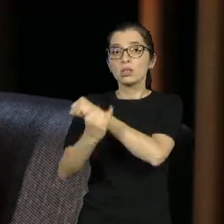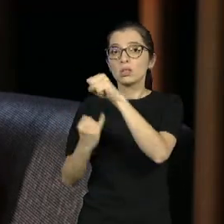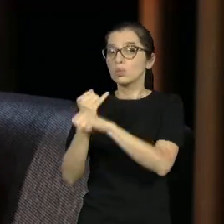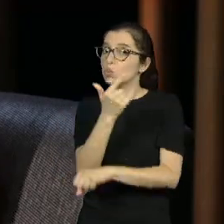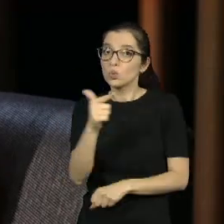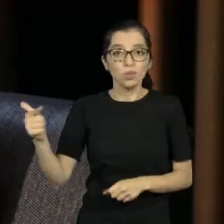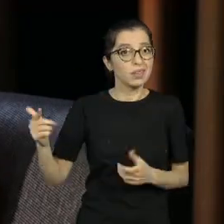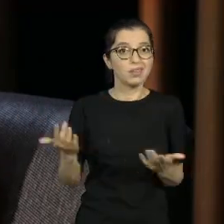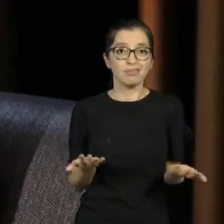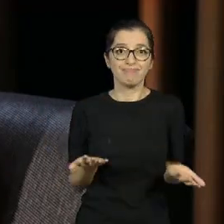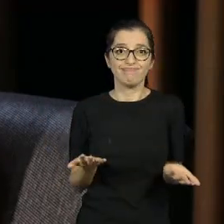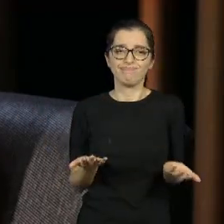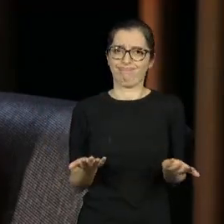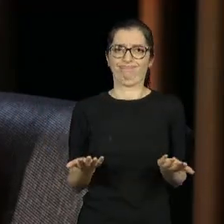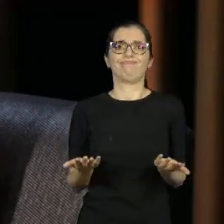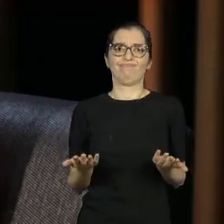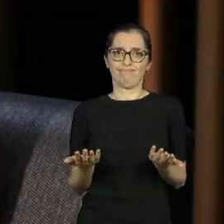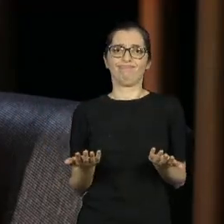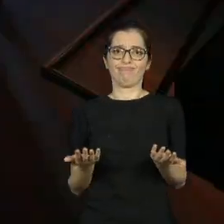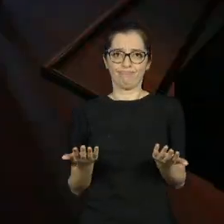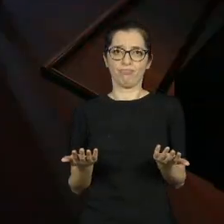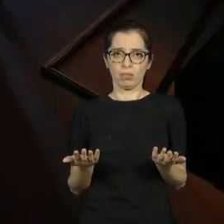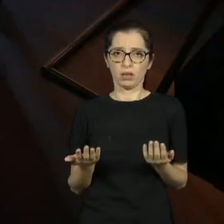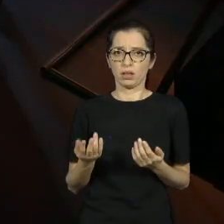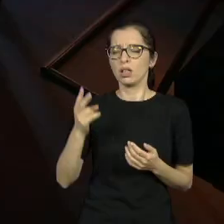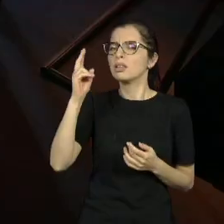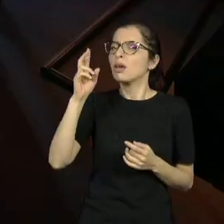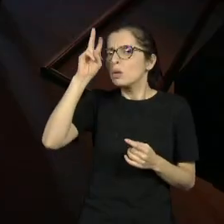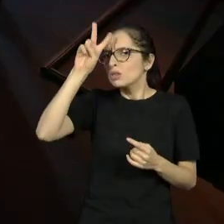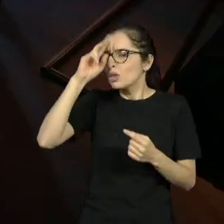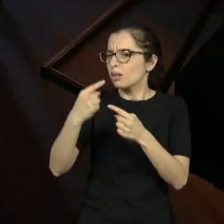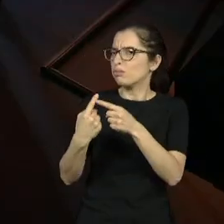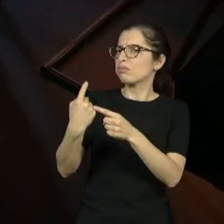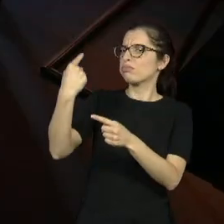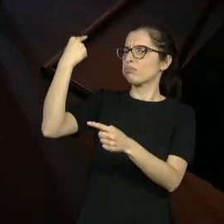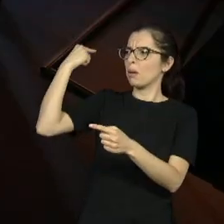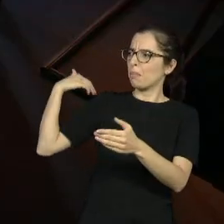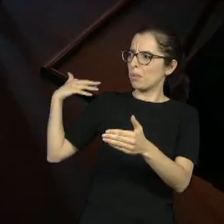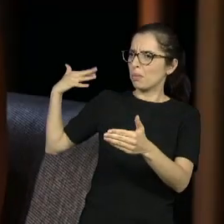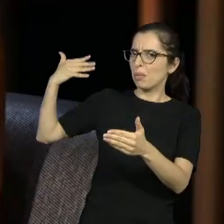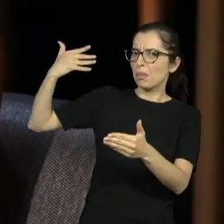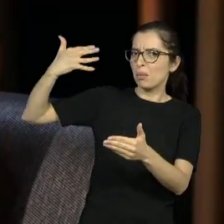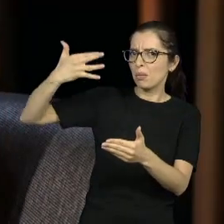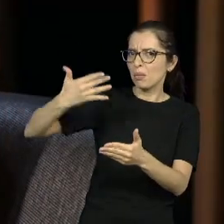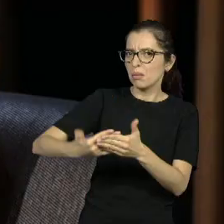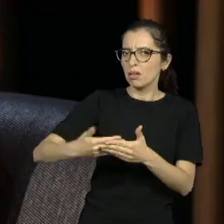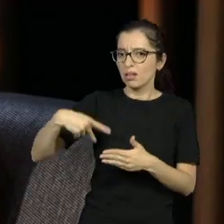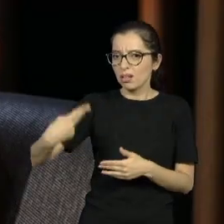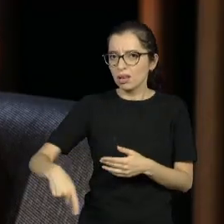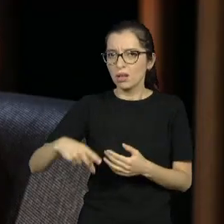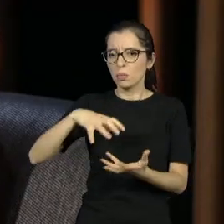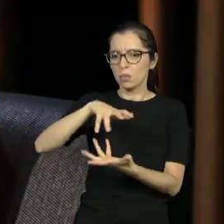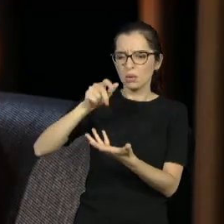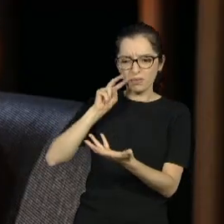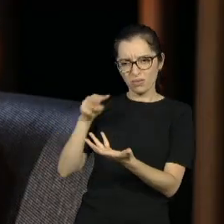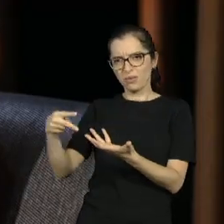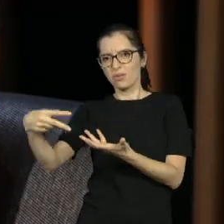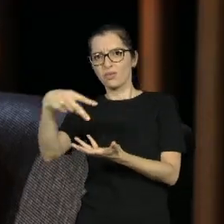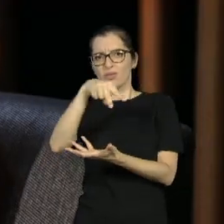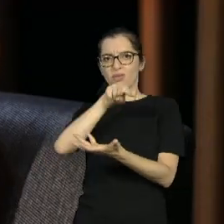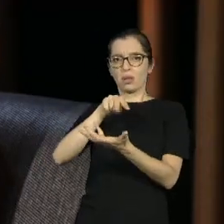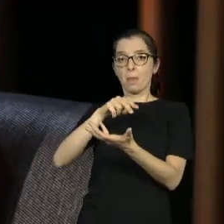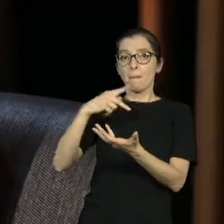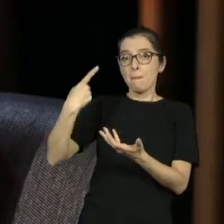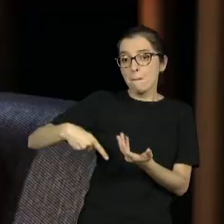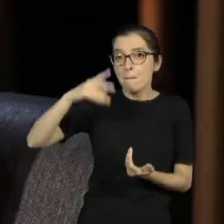então nós estamos contando uma história antiga Nós somos o segundo país com maior população de origem